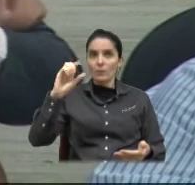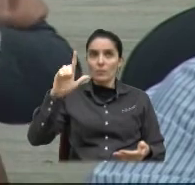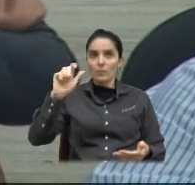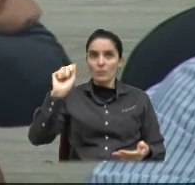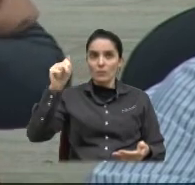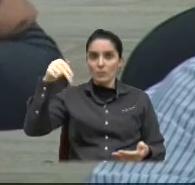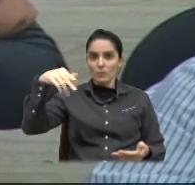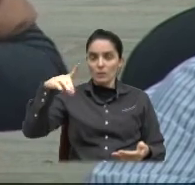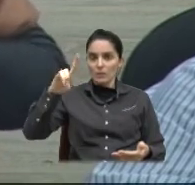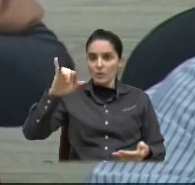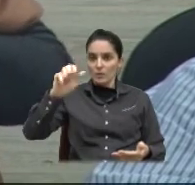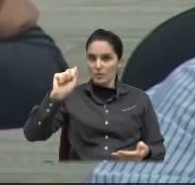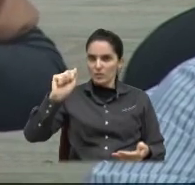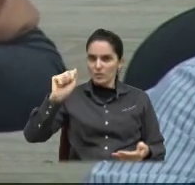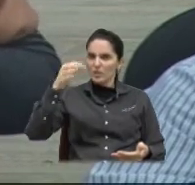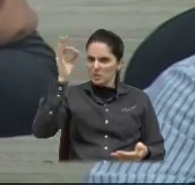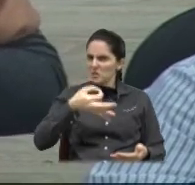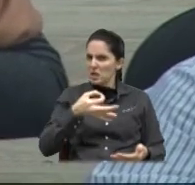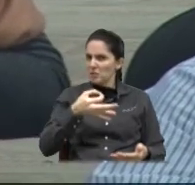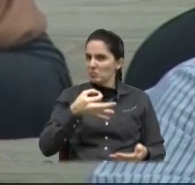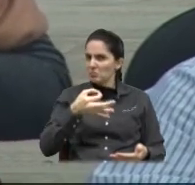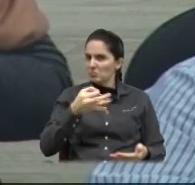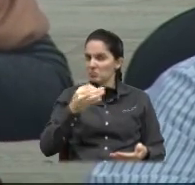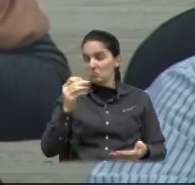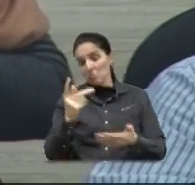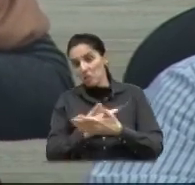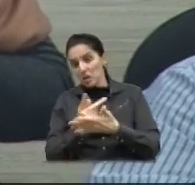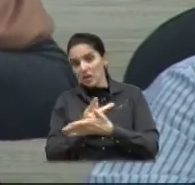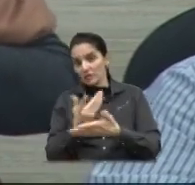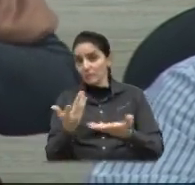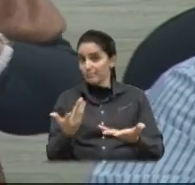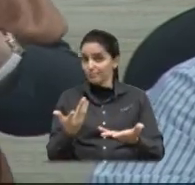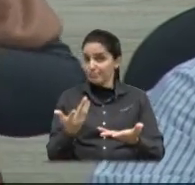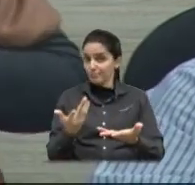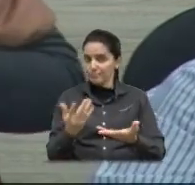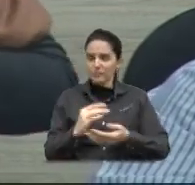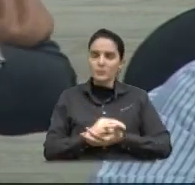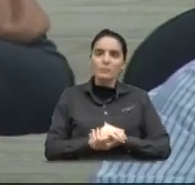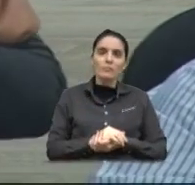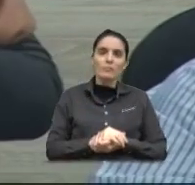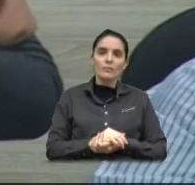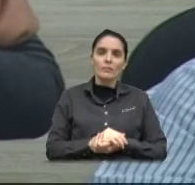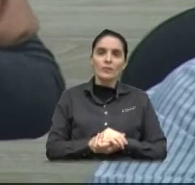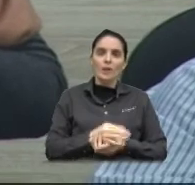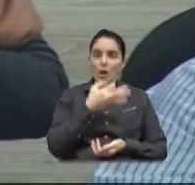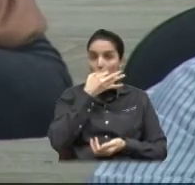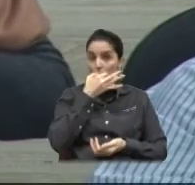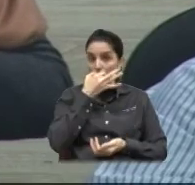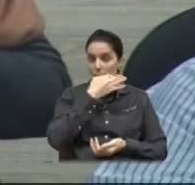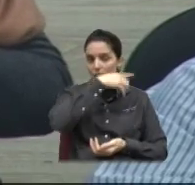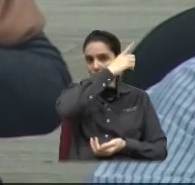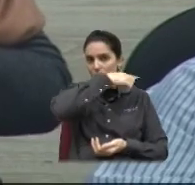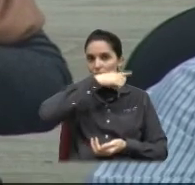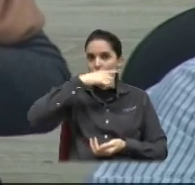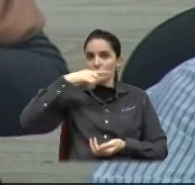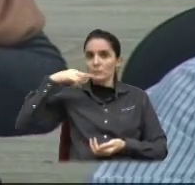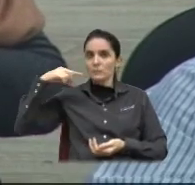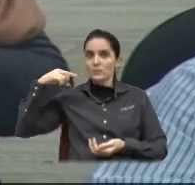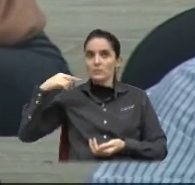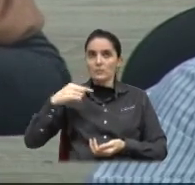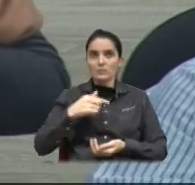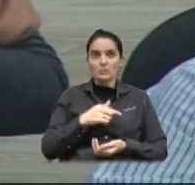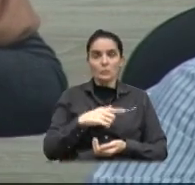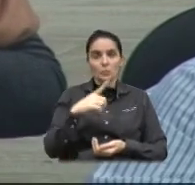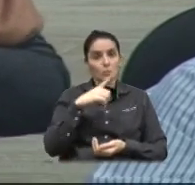o que ele fez lá na cracolândia foi certo ou errado né então assim a minha opinião pessoal é que nós não temos